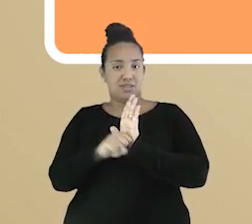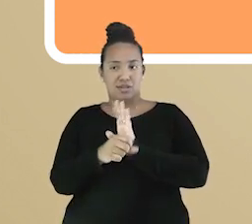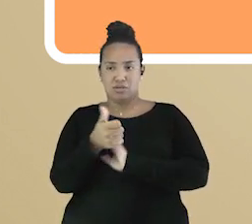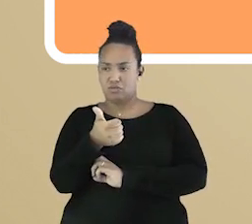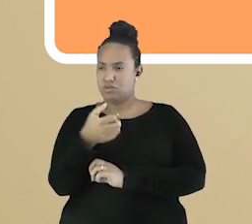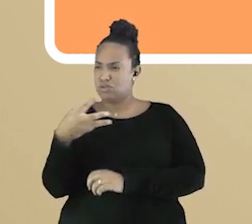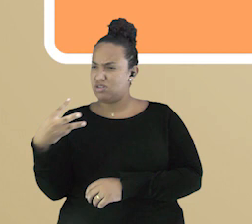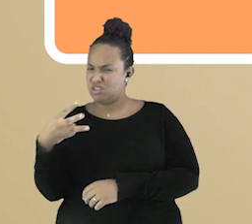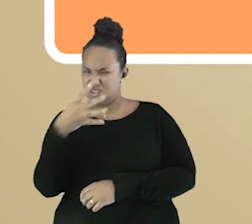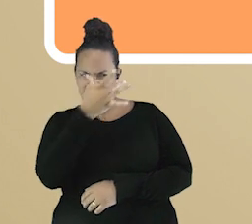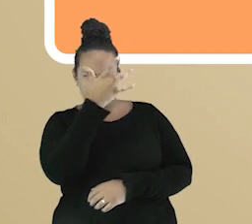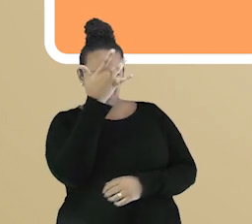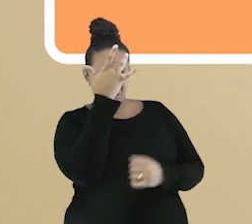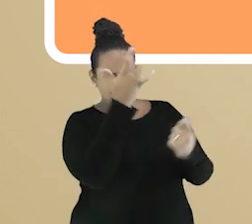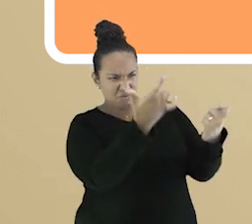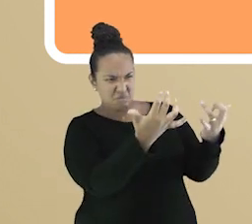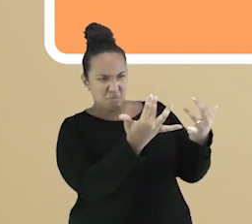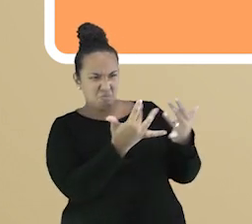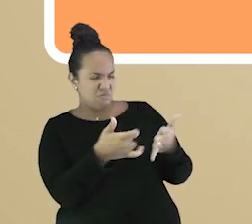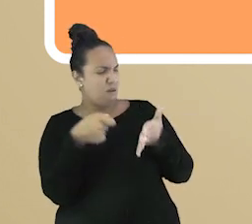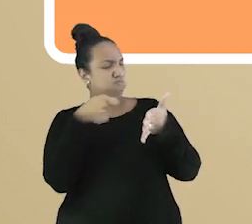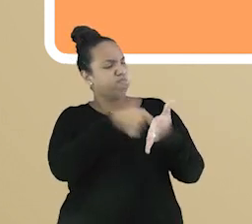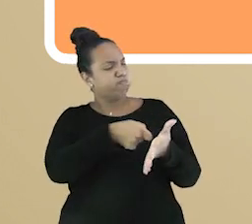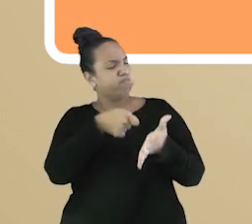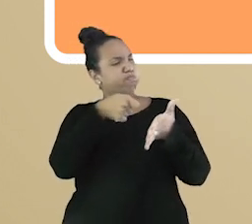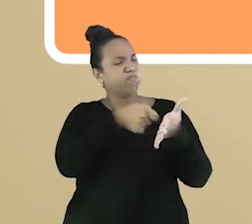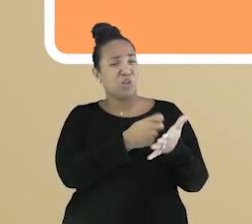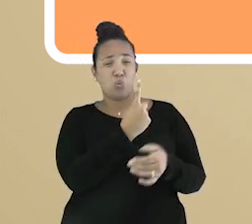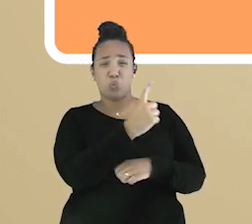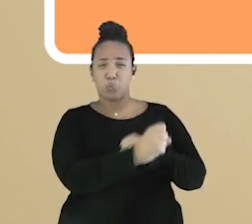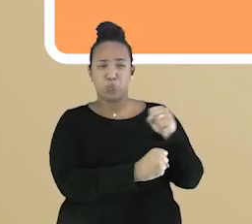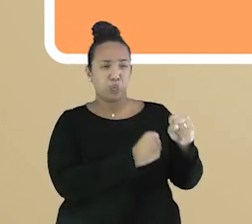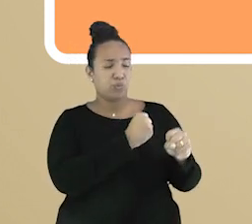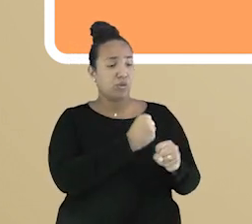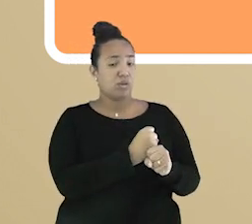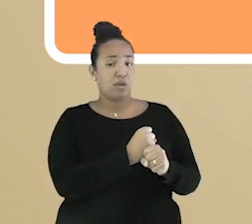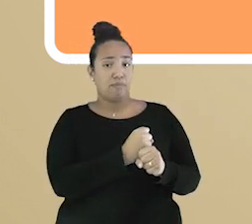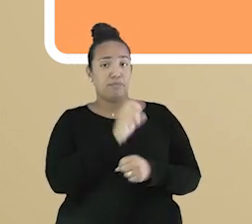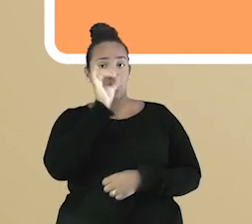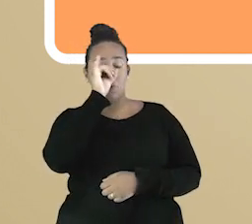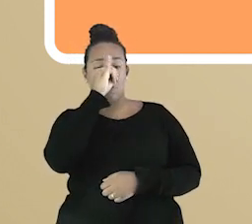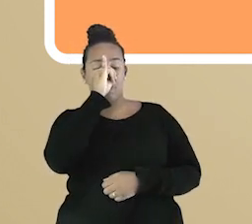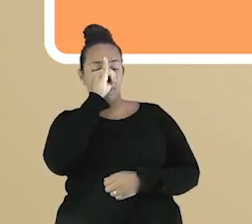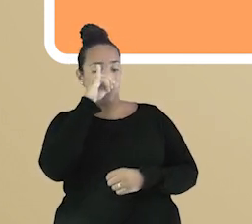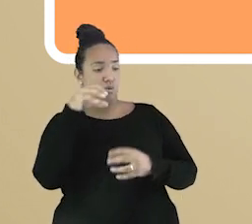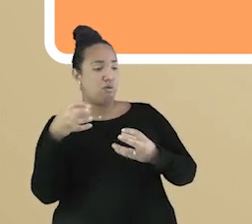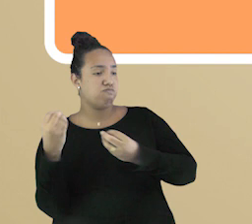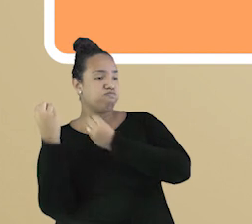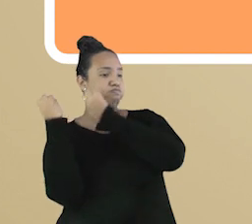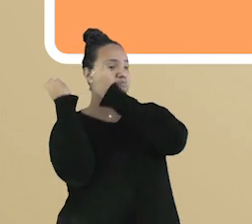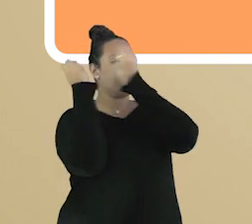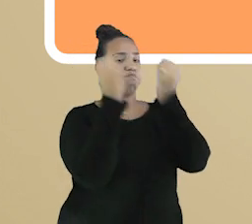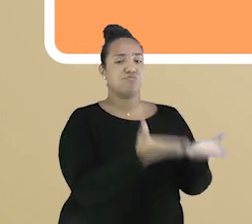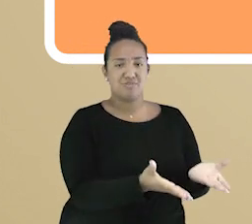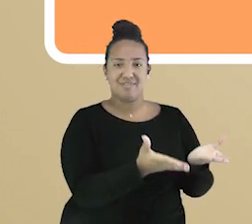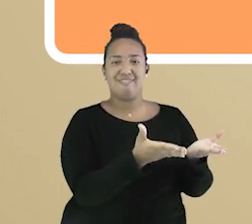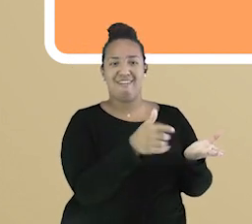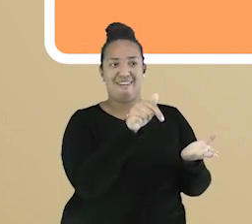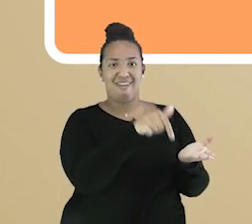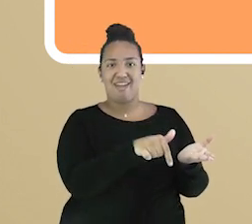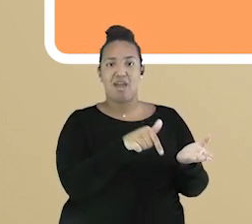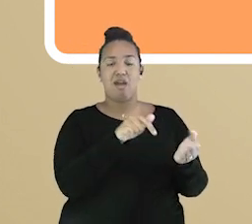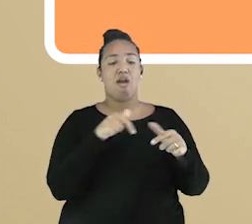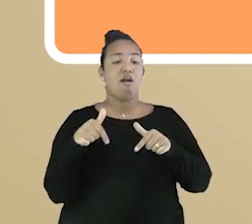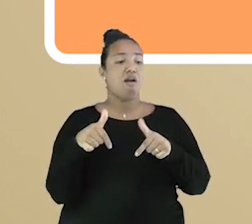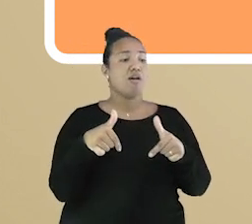resistência contra os invasores, que se instalaram por um ano na região, jogou um porco de cima da muralha. O ato